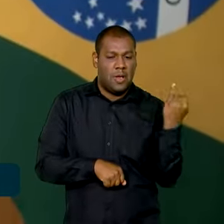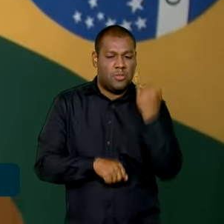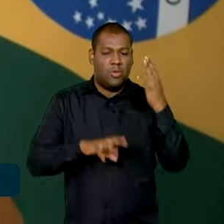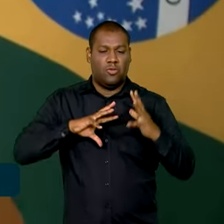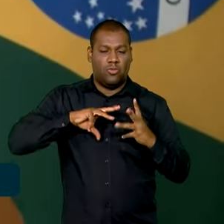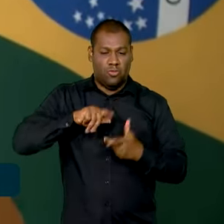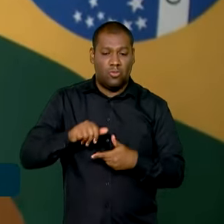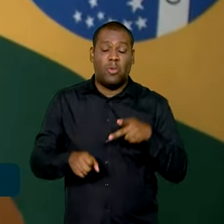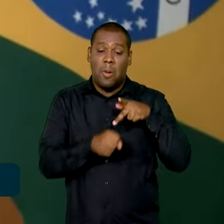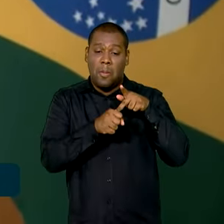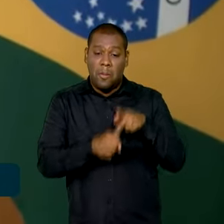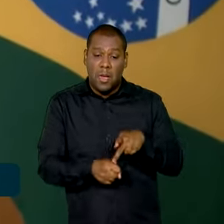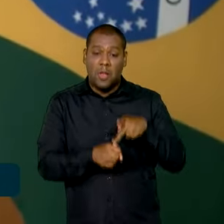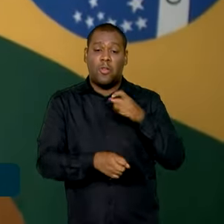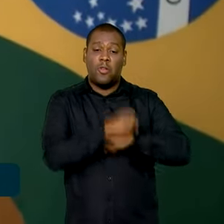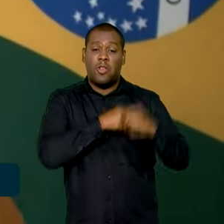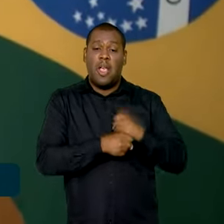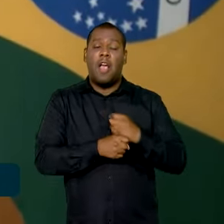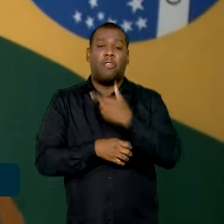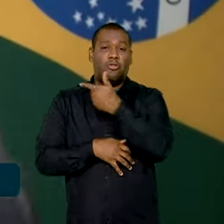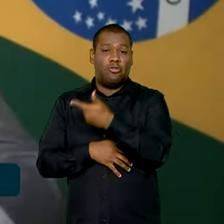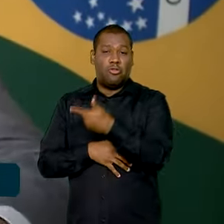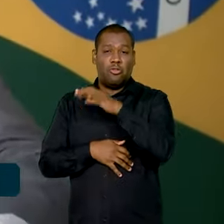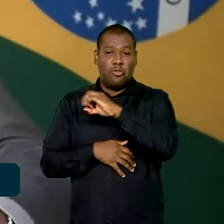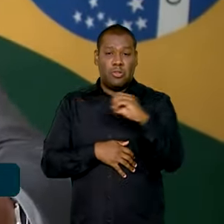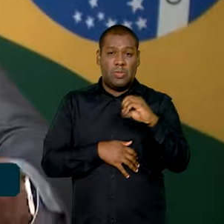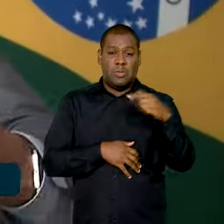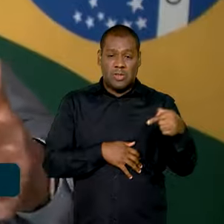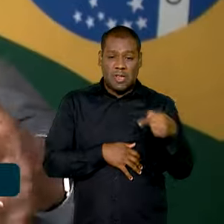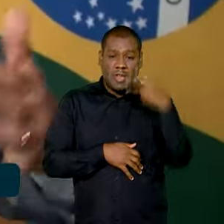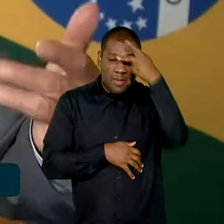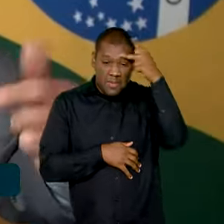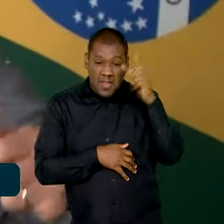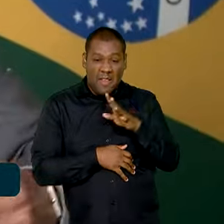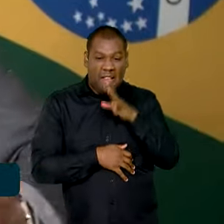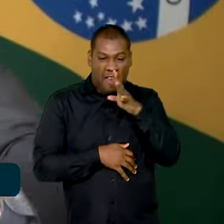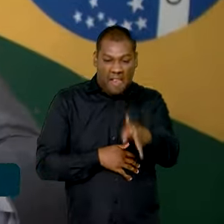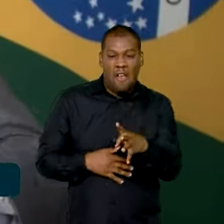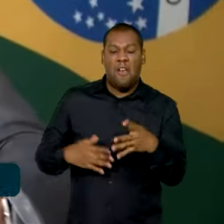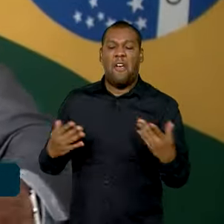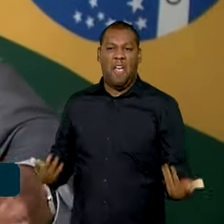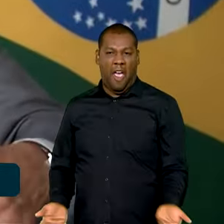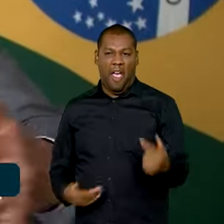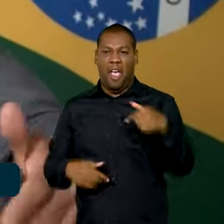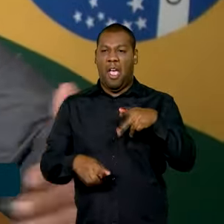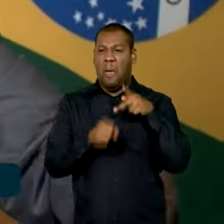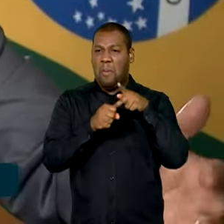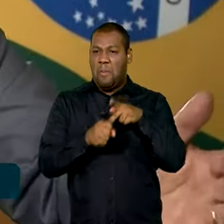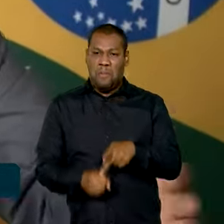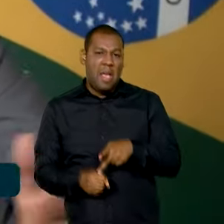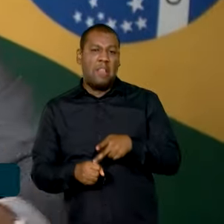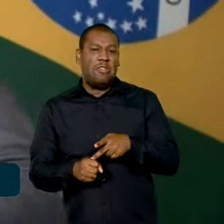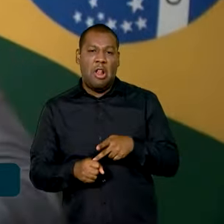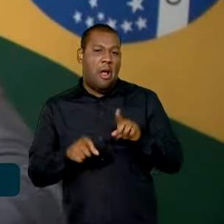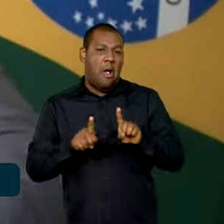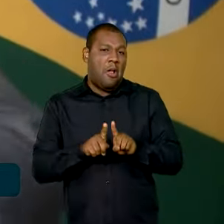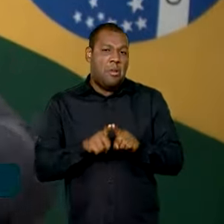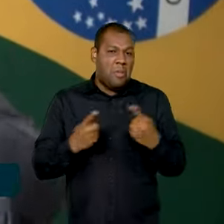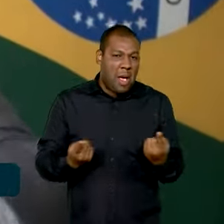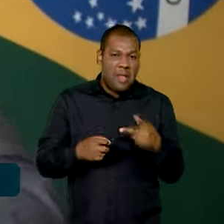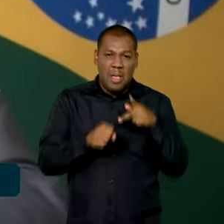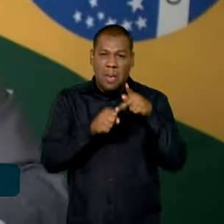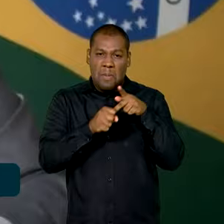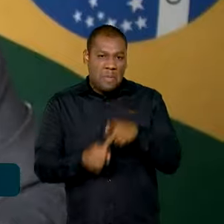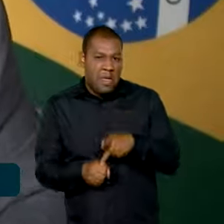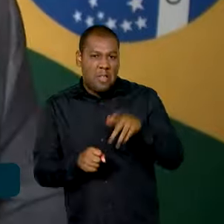em 2007, muita gente dizia, está fazendo festa com o pré-sal, mas não dá para explorar porque é